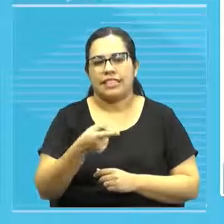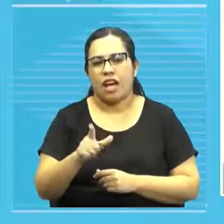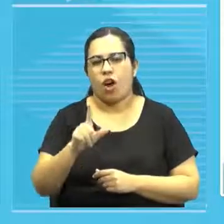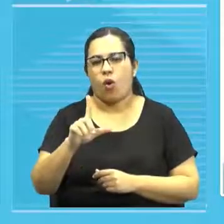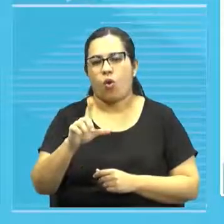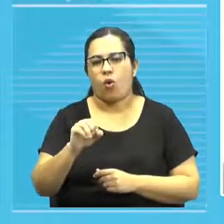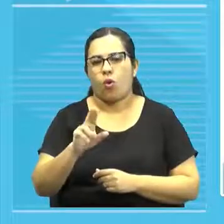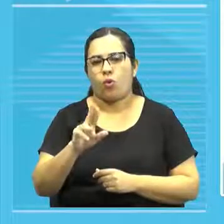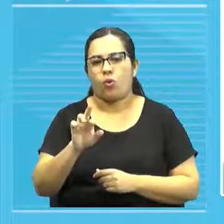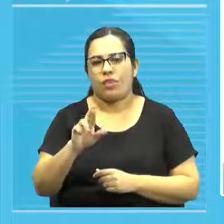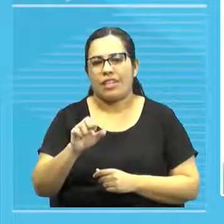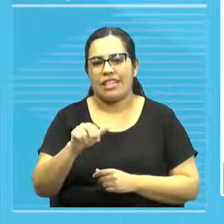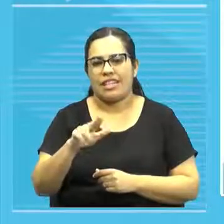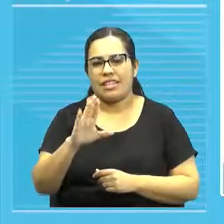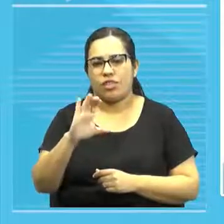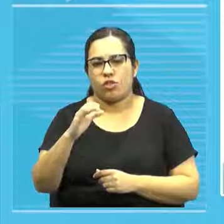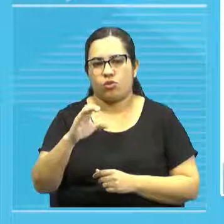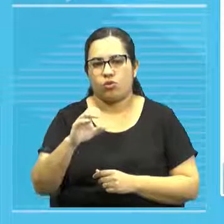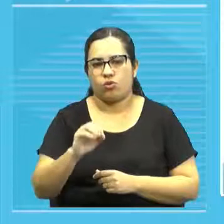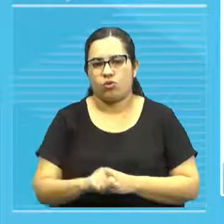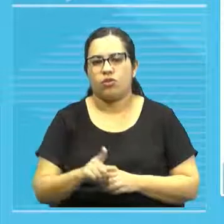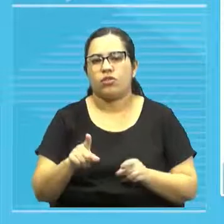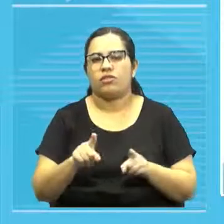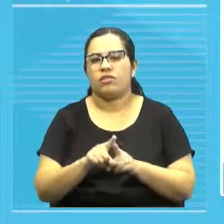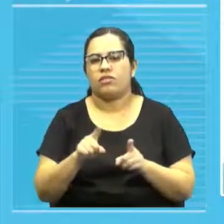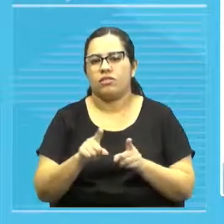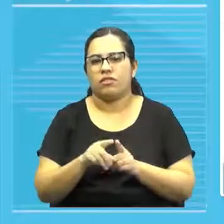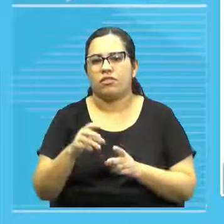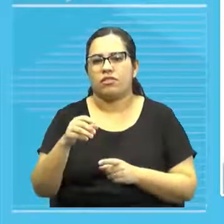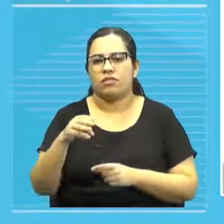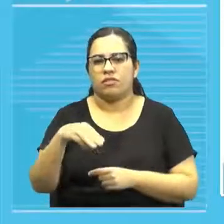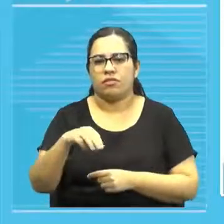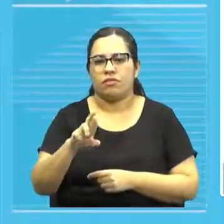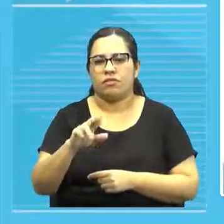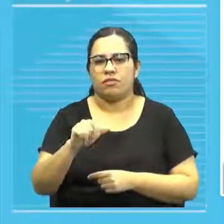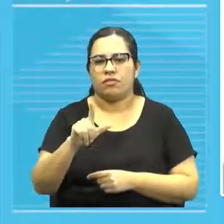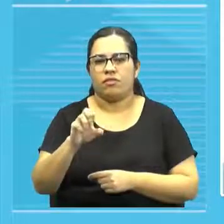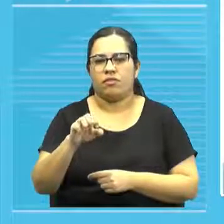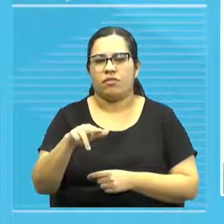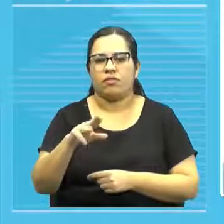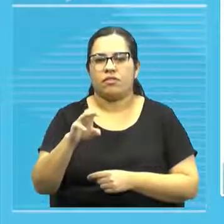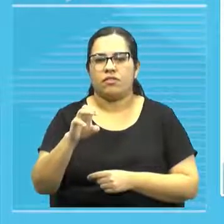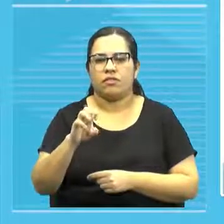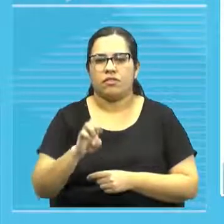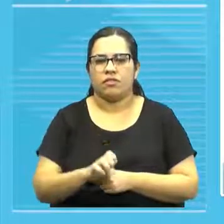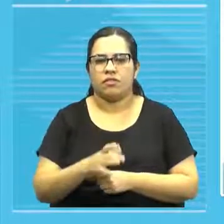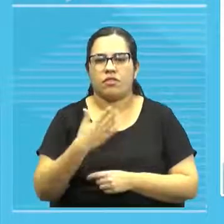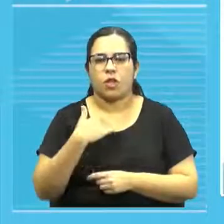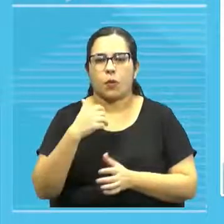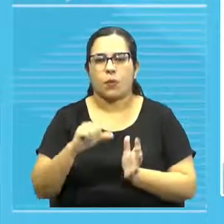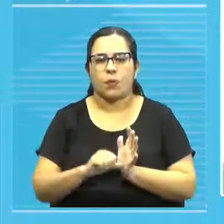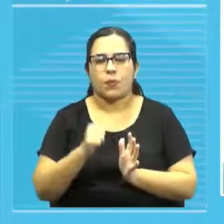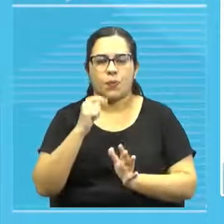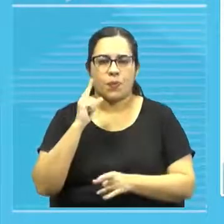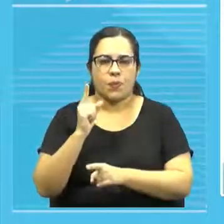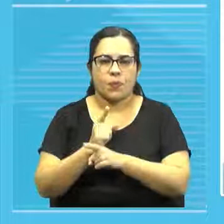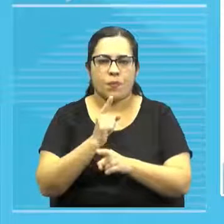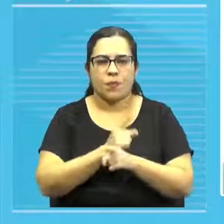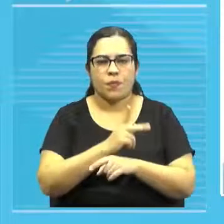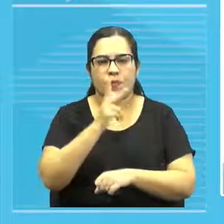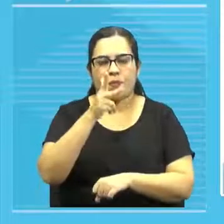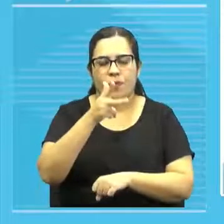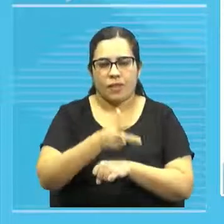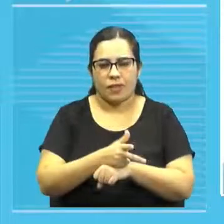estamos sendo acompanhados aqui também pela Marlene Boa tarde Marlene Marlene a primeira vez que a gente trabalha aqui no